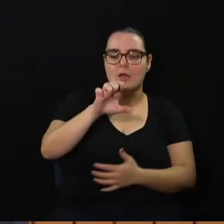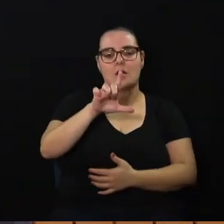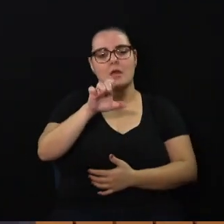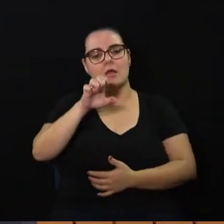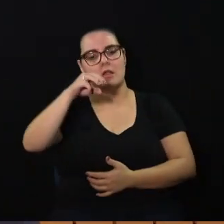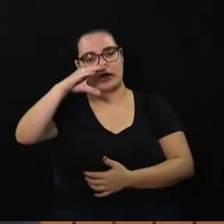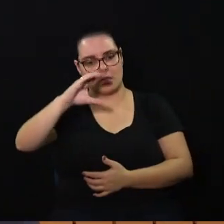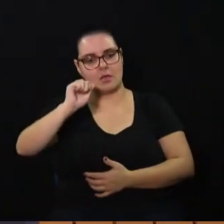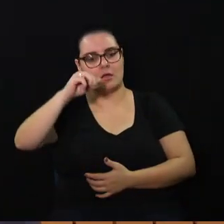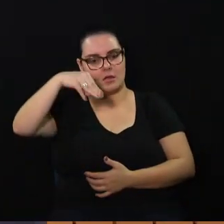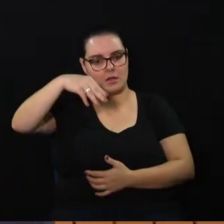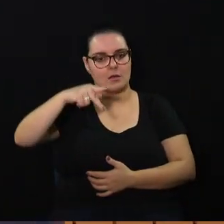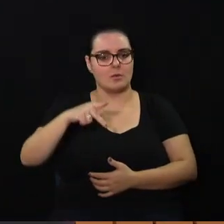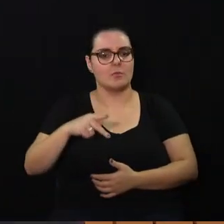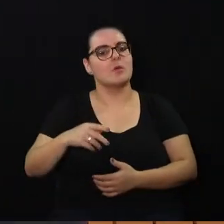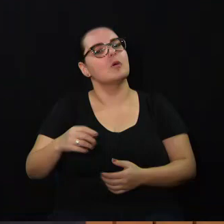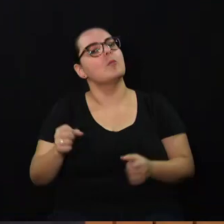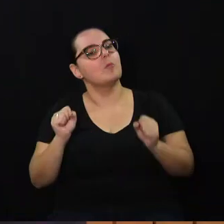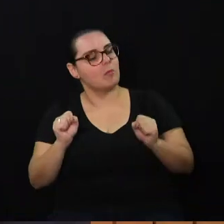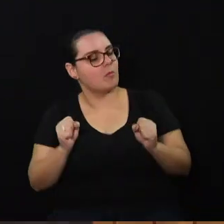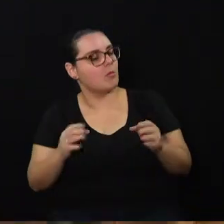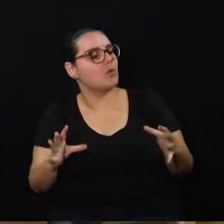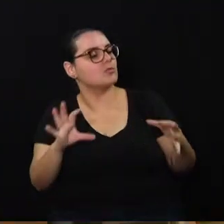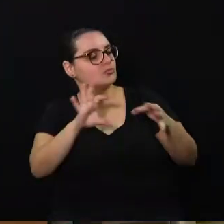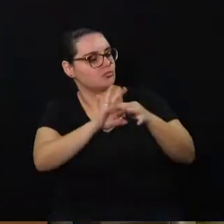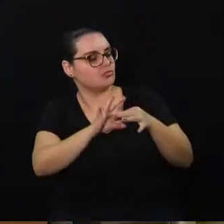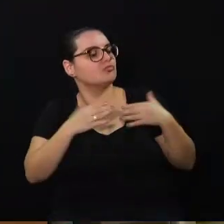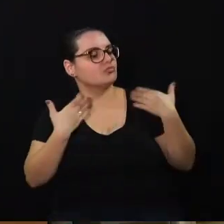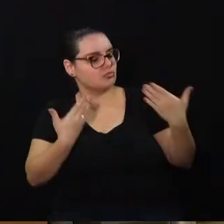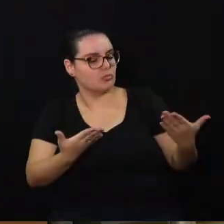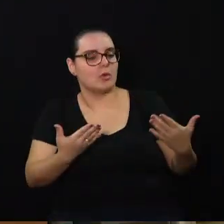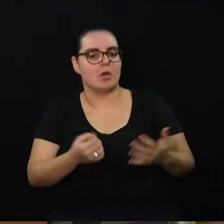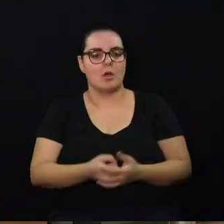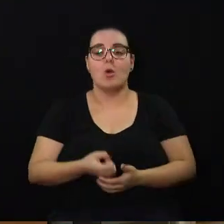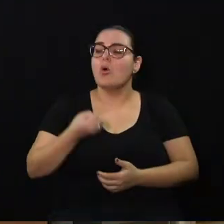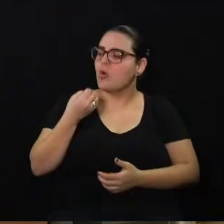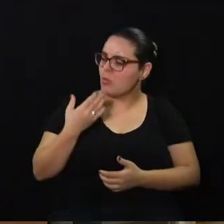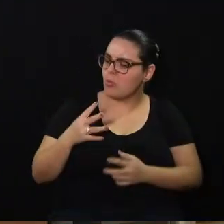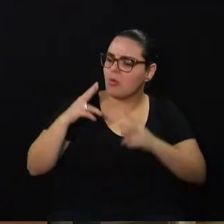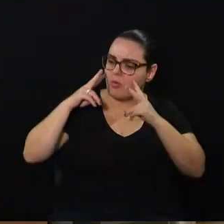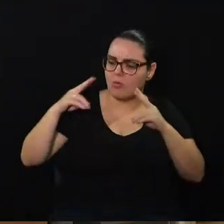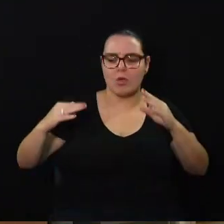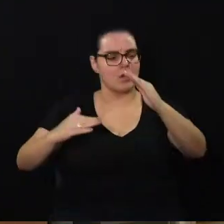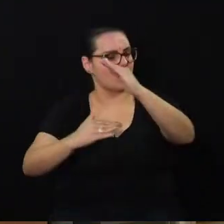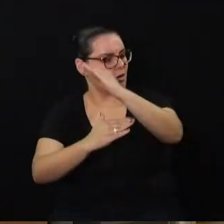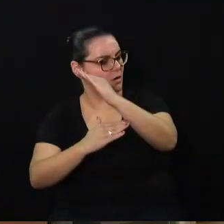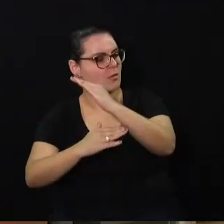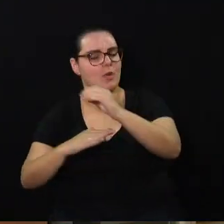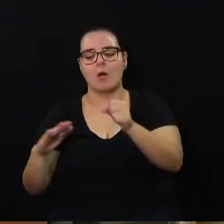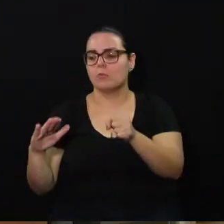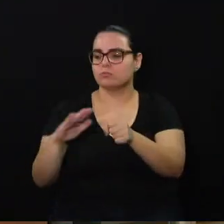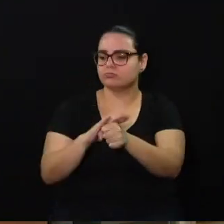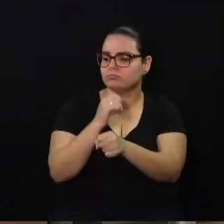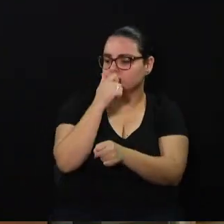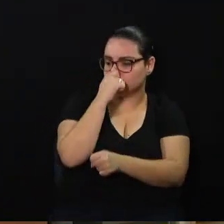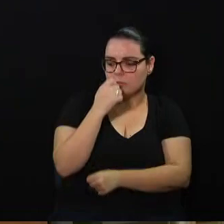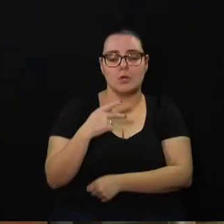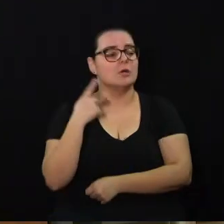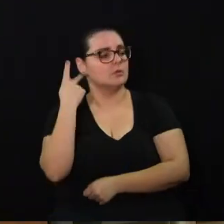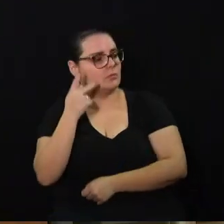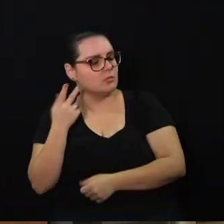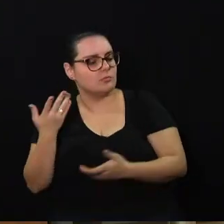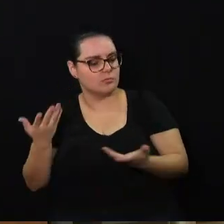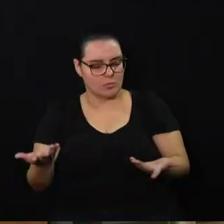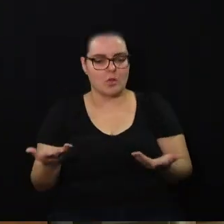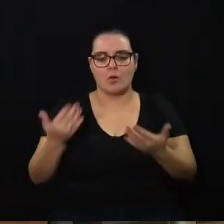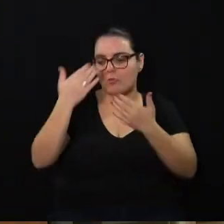com a comissão e com o nosso trabalho muito obrigado e um abraço a todos os vereadores é bom ver a câmara a casa aqui cheia de vereadores feito é a gente está aqui